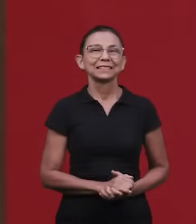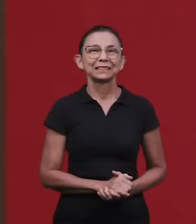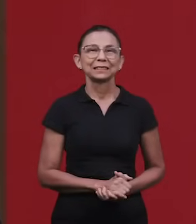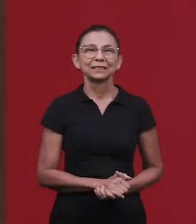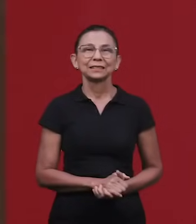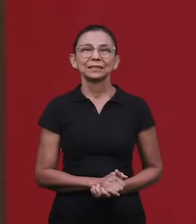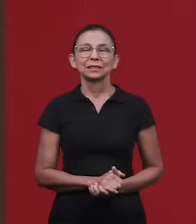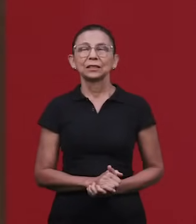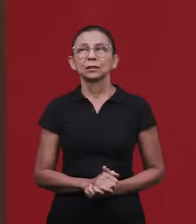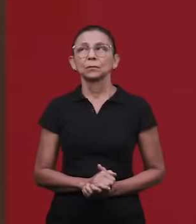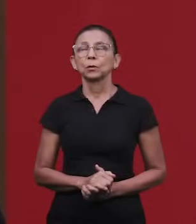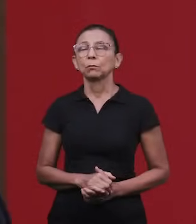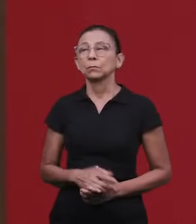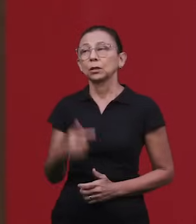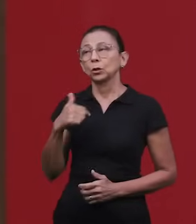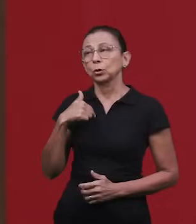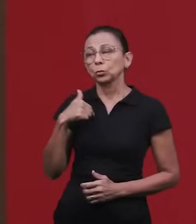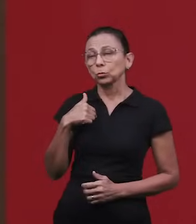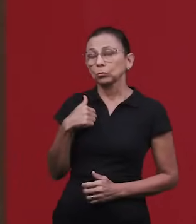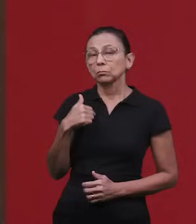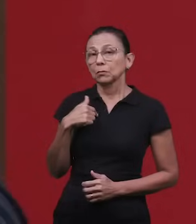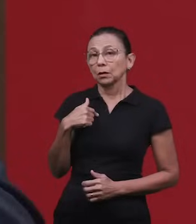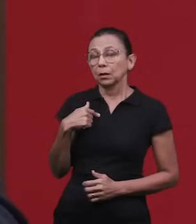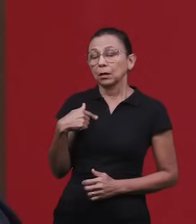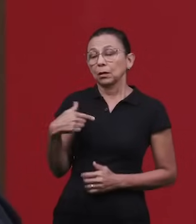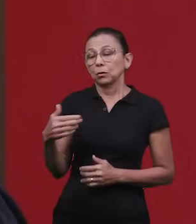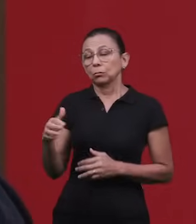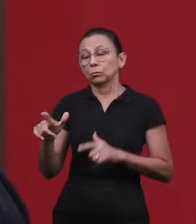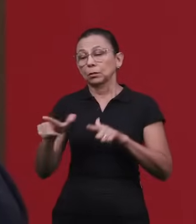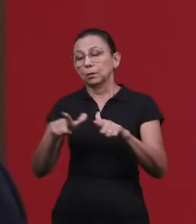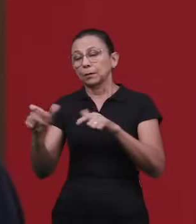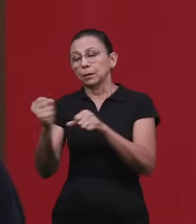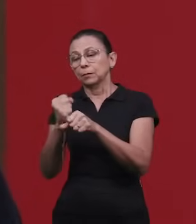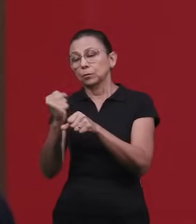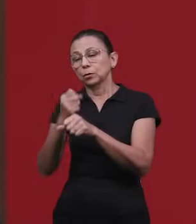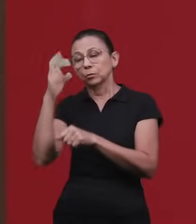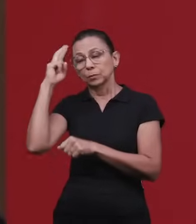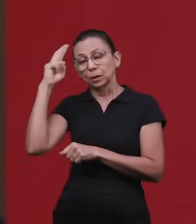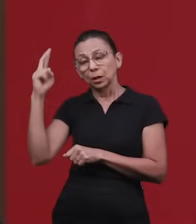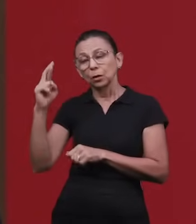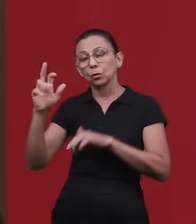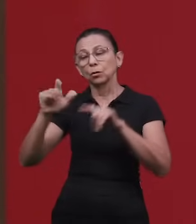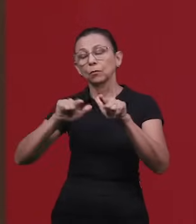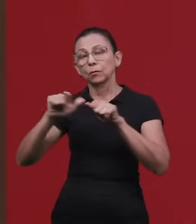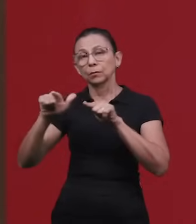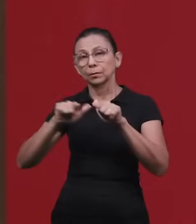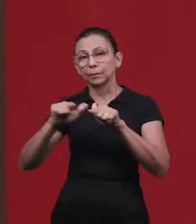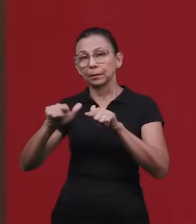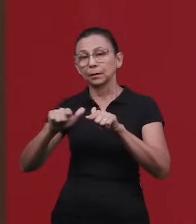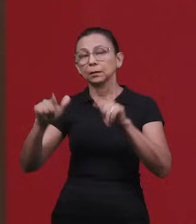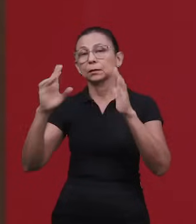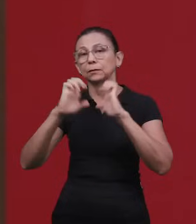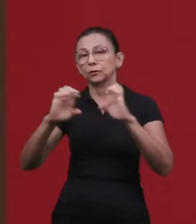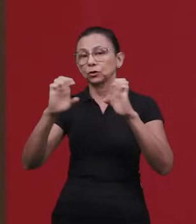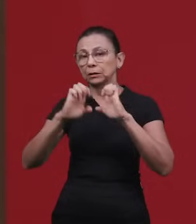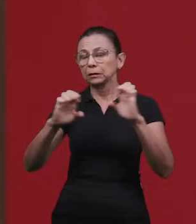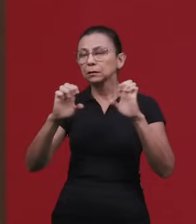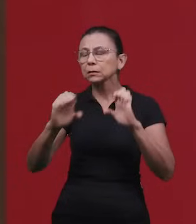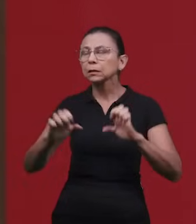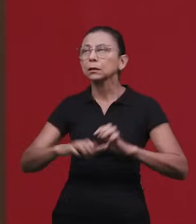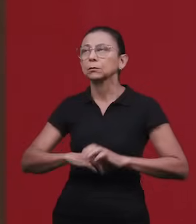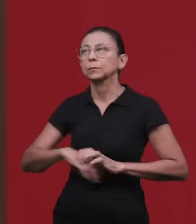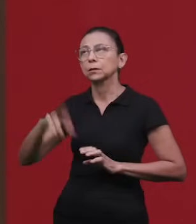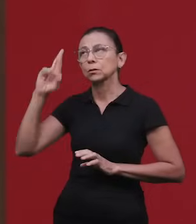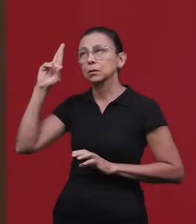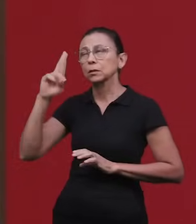ele sabe que estou aqui trabalhando aqui, minha ocupação agora é Evangelho Sem Fronteiras, é falar do Senhor, pessoas ouvindo a palavra de Deus.